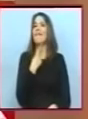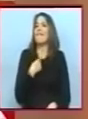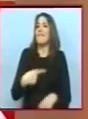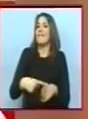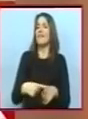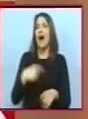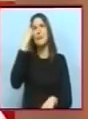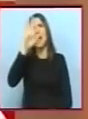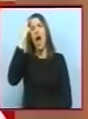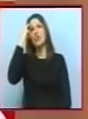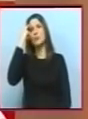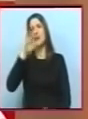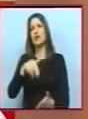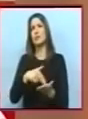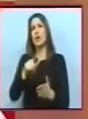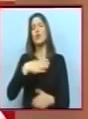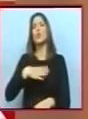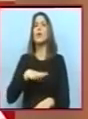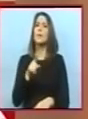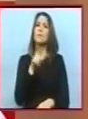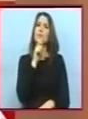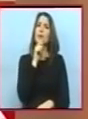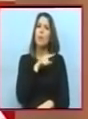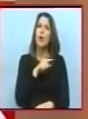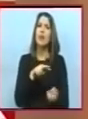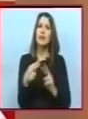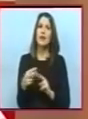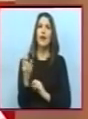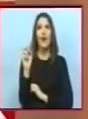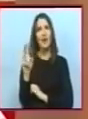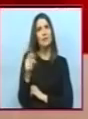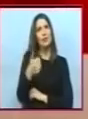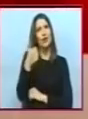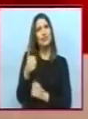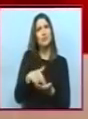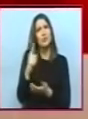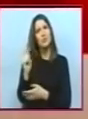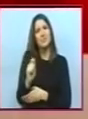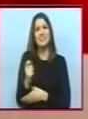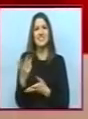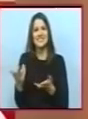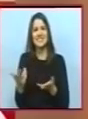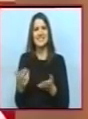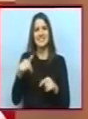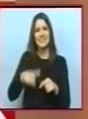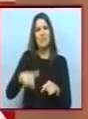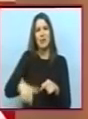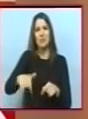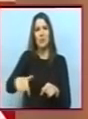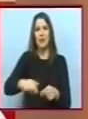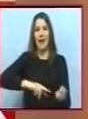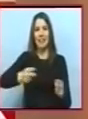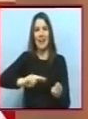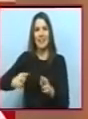Estão sempre a pensar, não, mas agora eu quero fazer... podemos alterar? Podemos, mas se calhar é melhor esperar um mês. Se calhar para não estar sempre... Pronto,